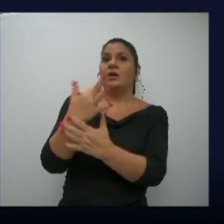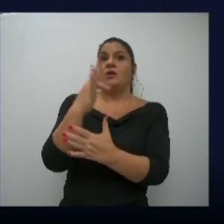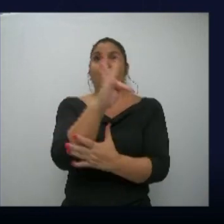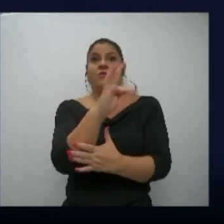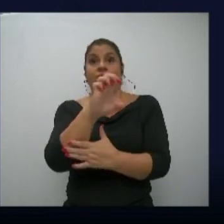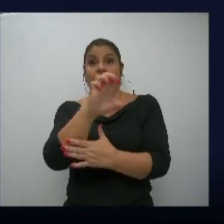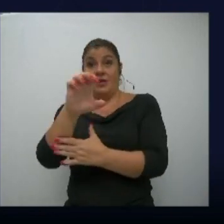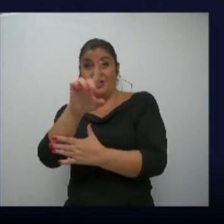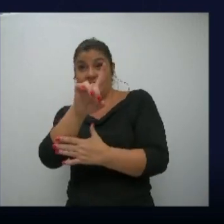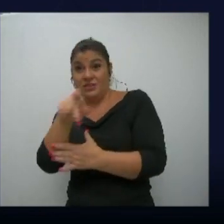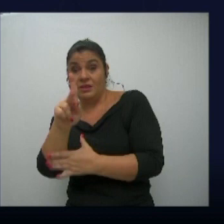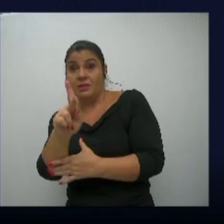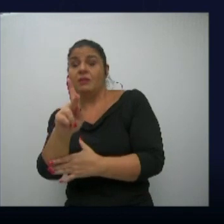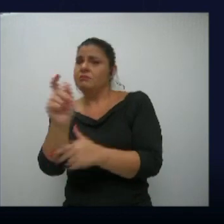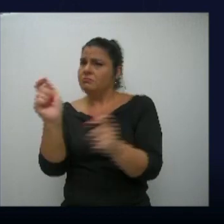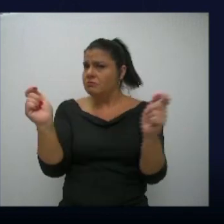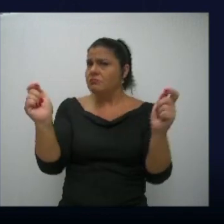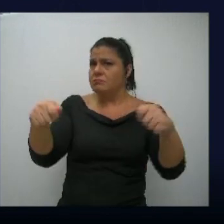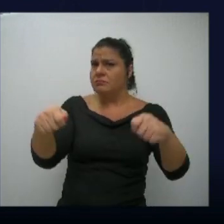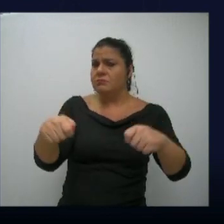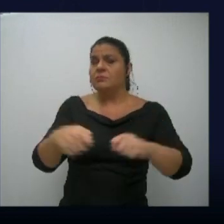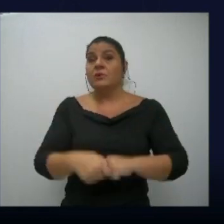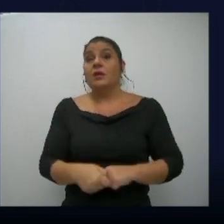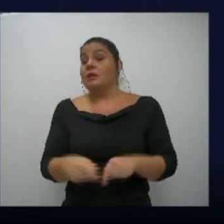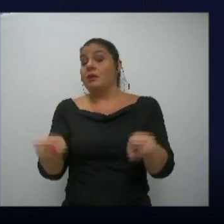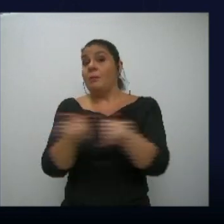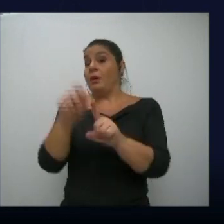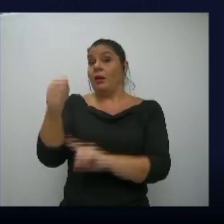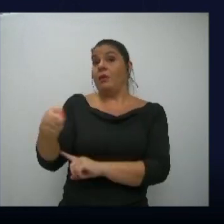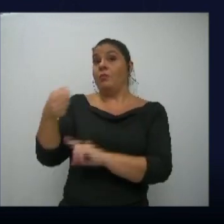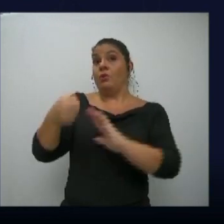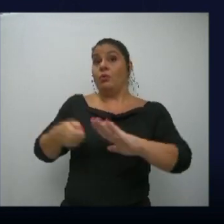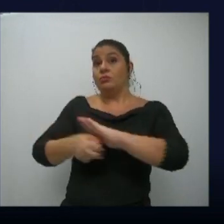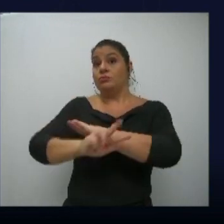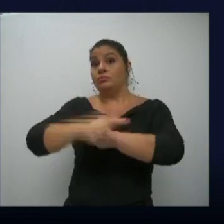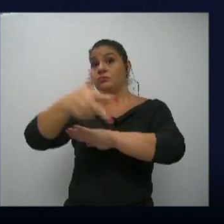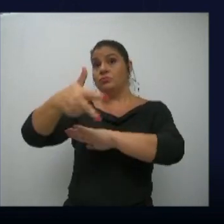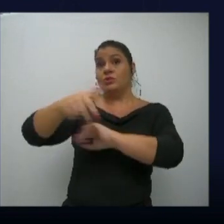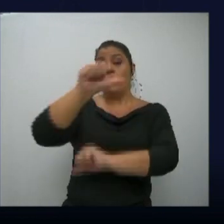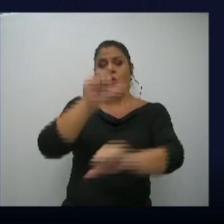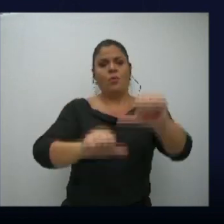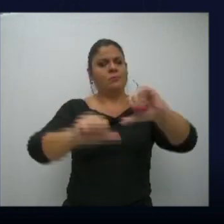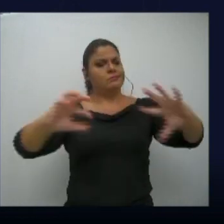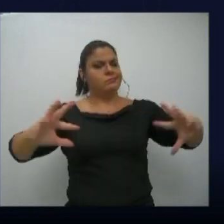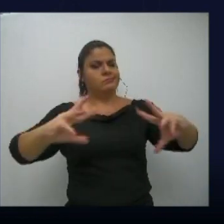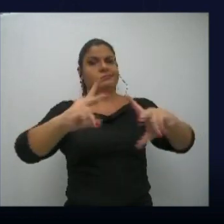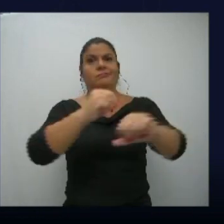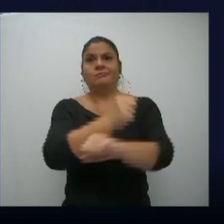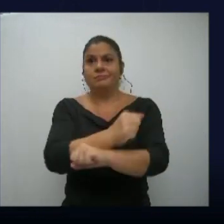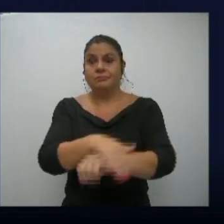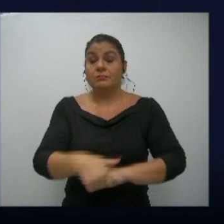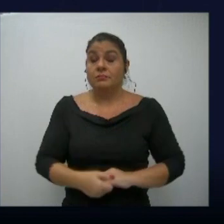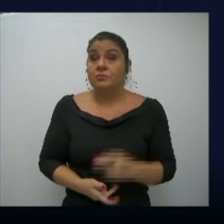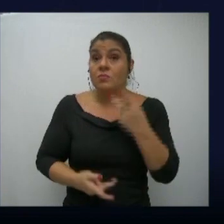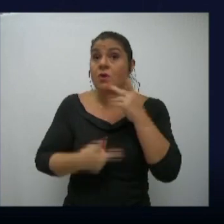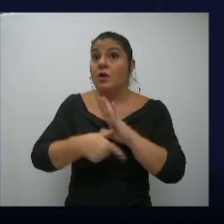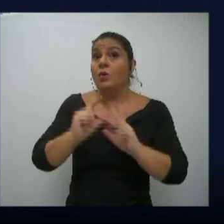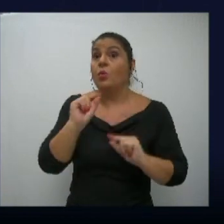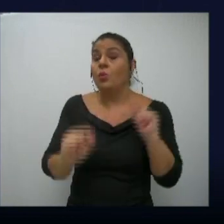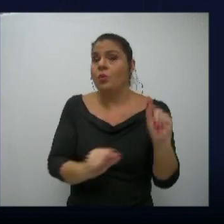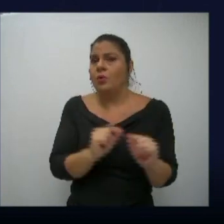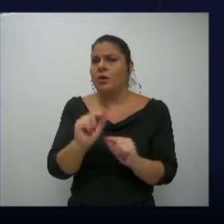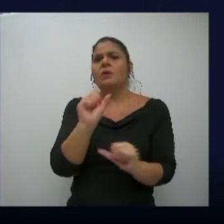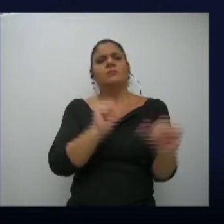feed na ele pode abrir capital na bolsa então isso muda dinâmica por completo e Como disse anteriormente